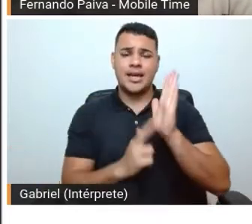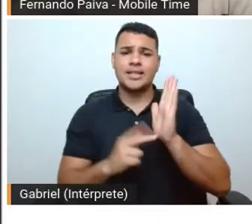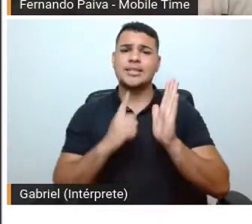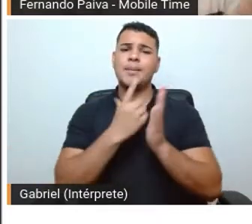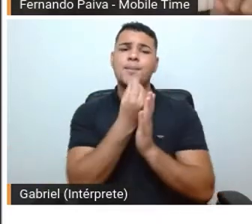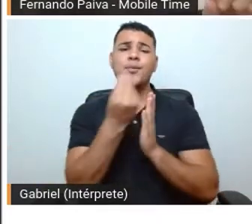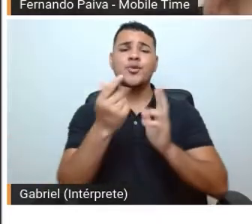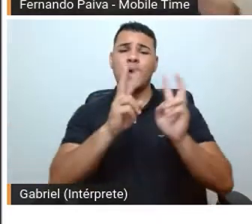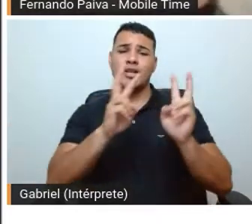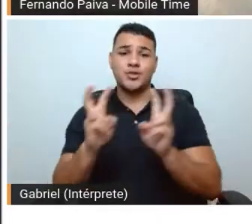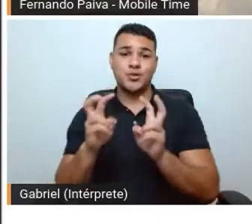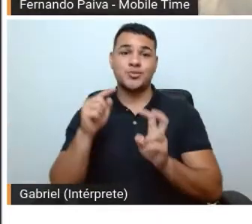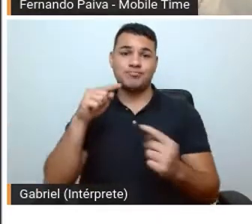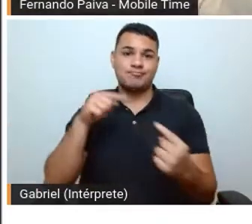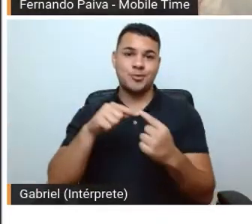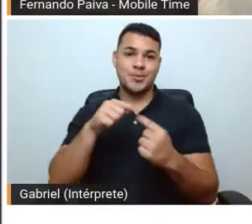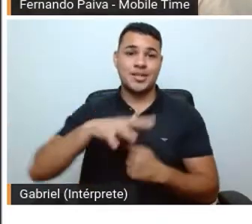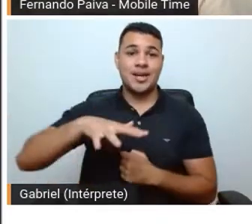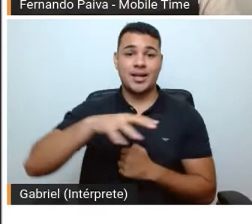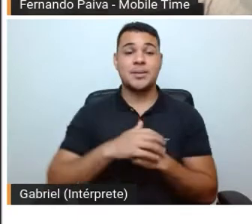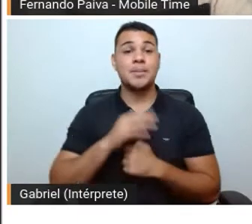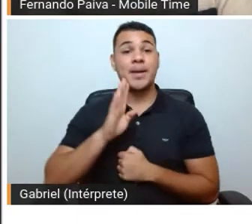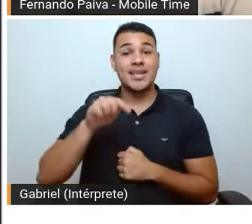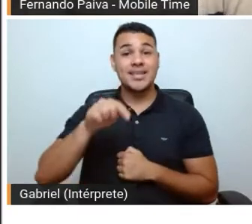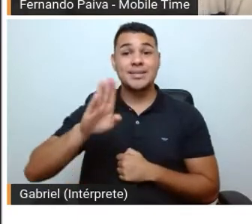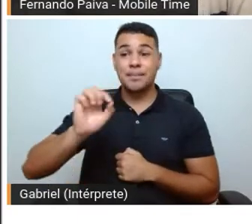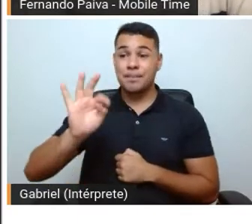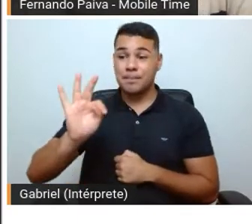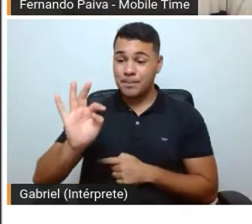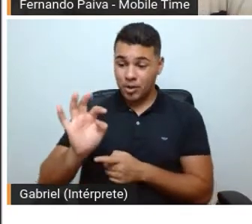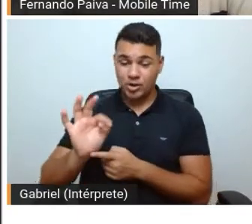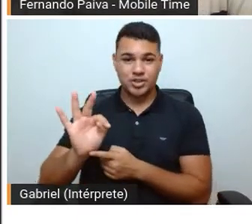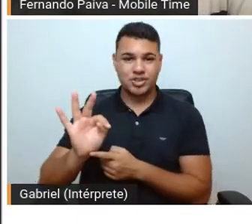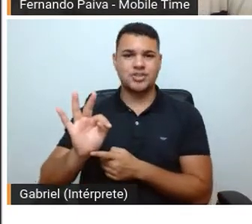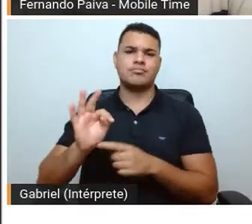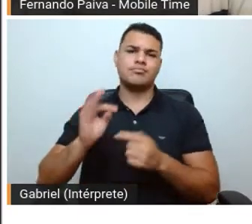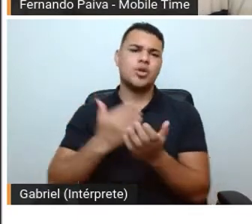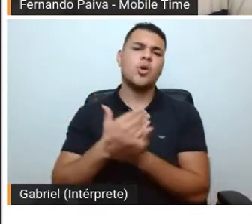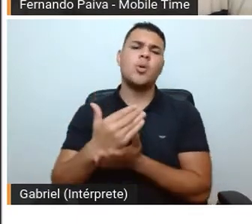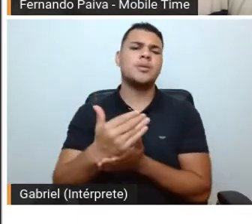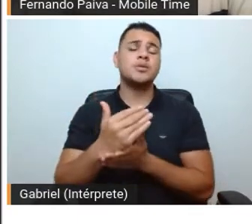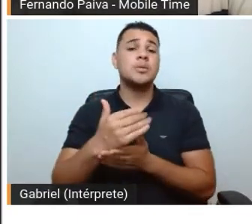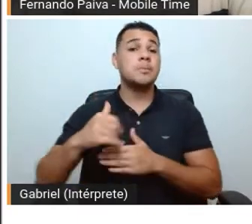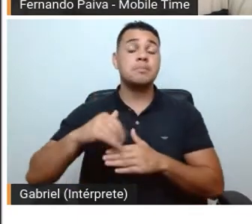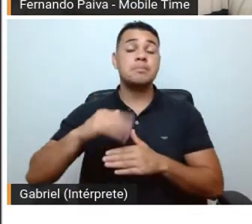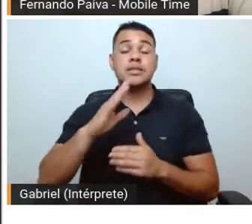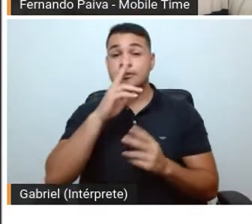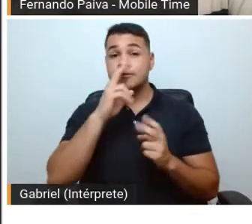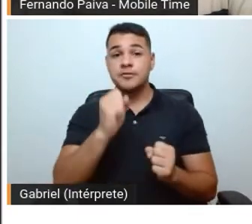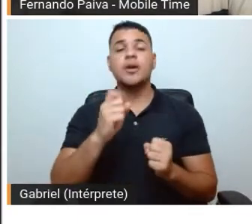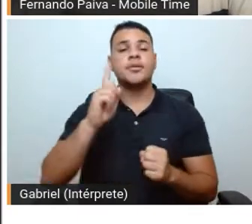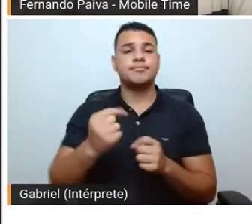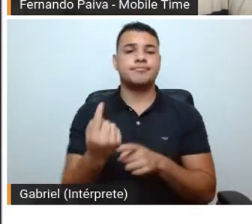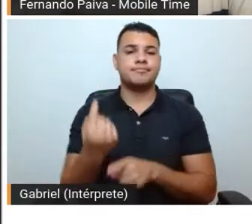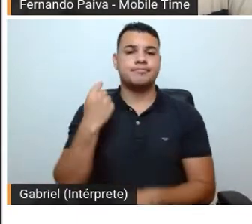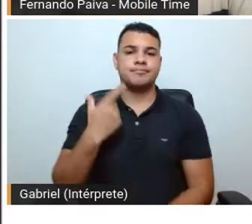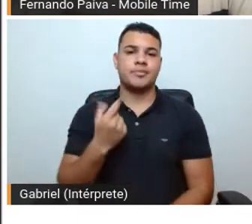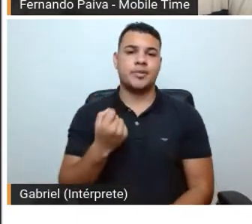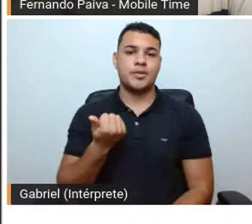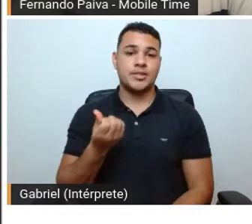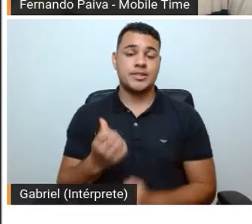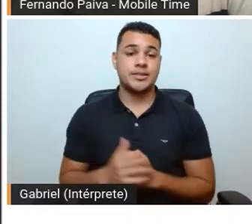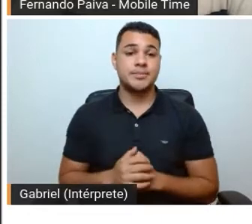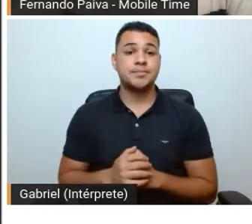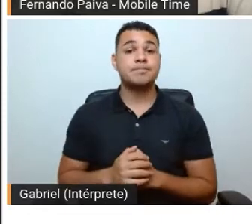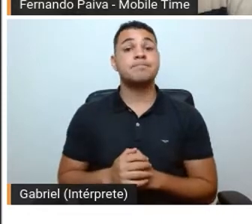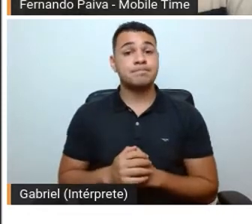muitos assuntos sobre o tempo mas o assunto Box começou a ganhar muito destaque desde 2016 a gente começou a cobrir e a